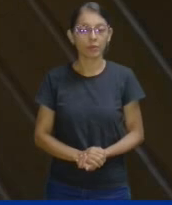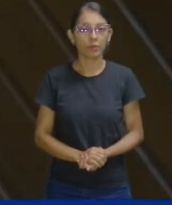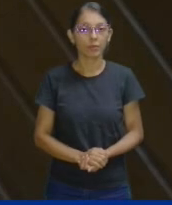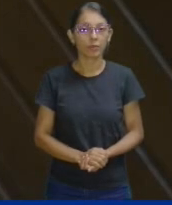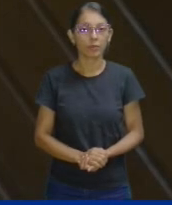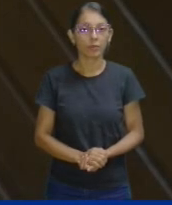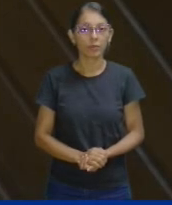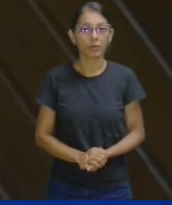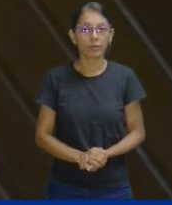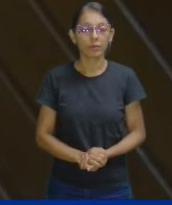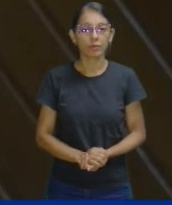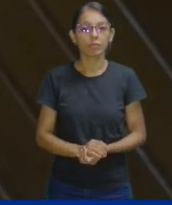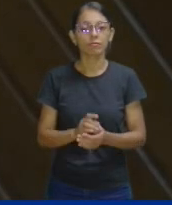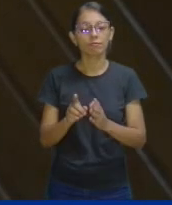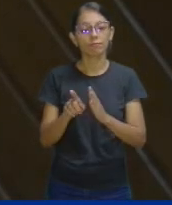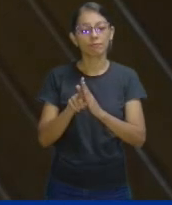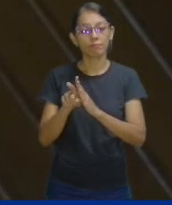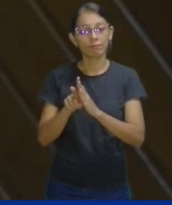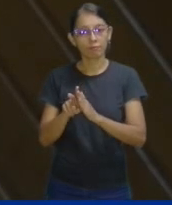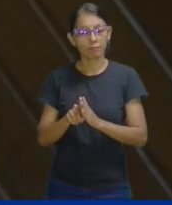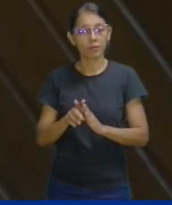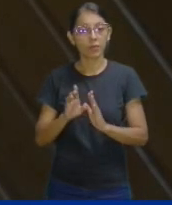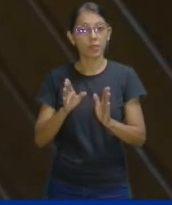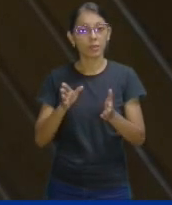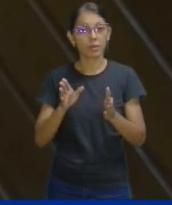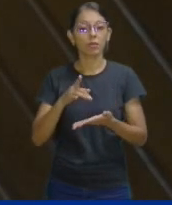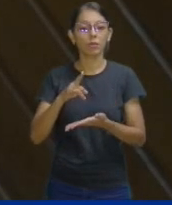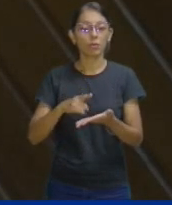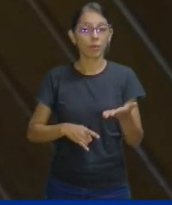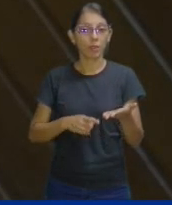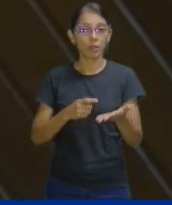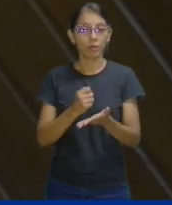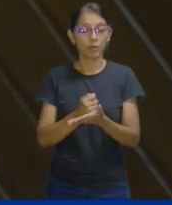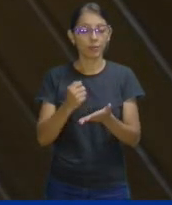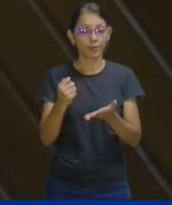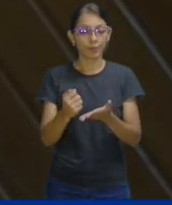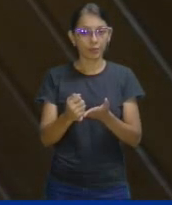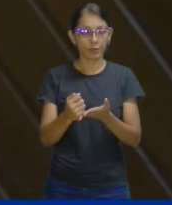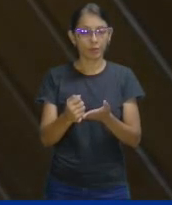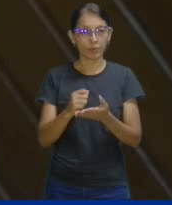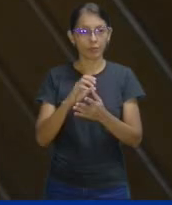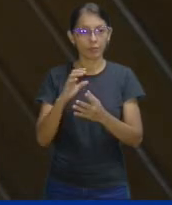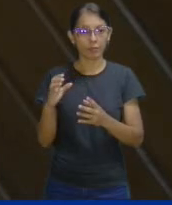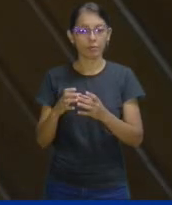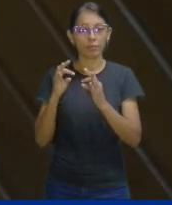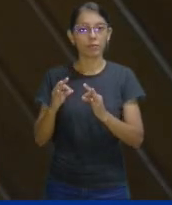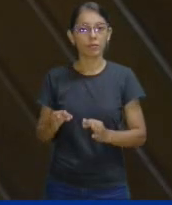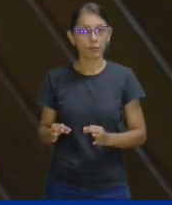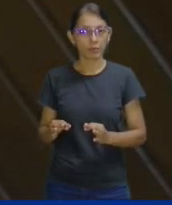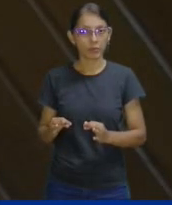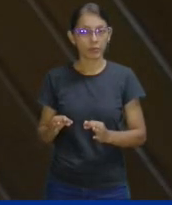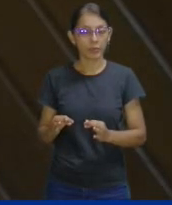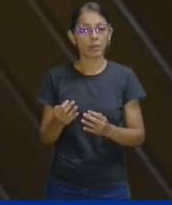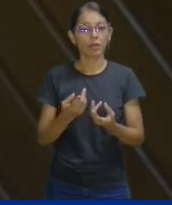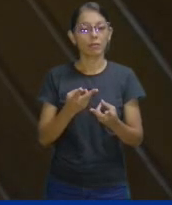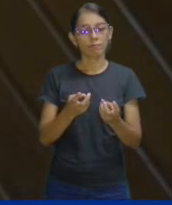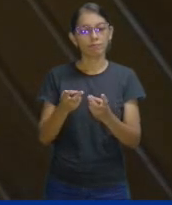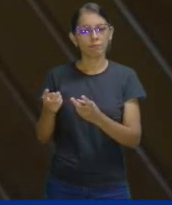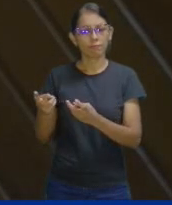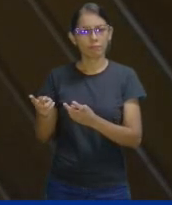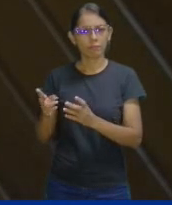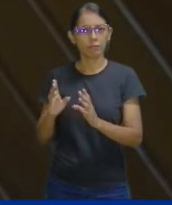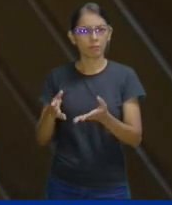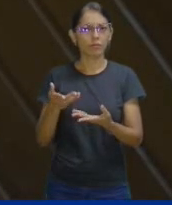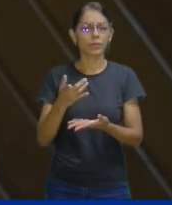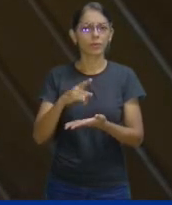requerimento. Após a análise da documentação apresentada, a unidade técnica informou que foram apresentados todos os documentos necessários